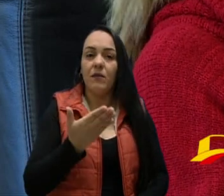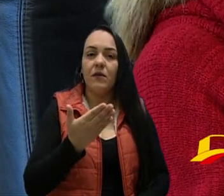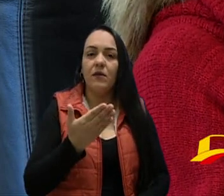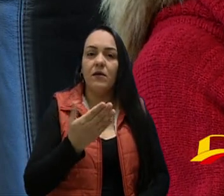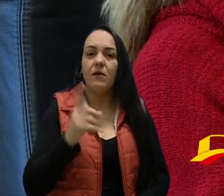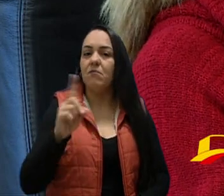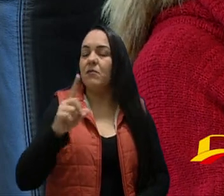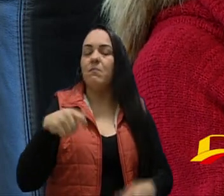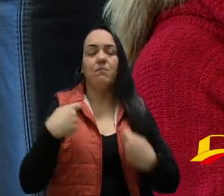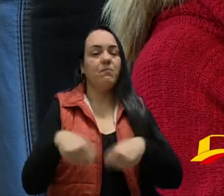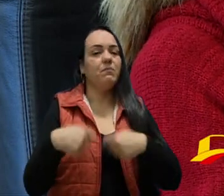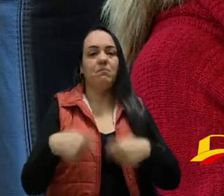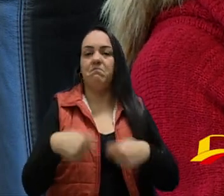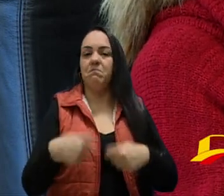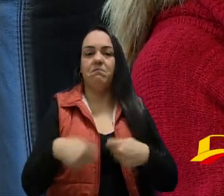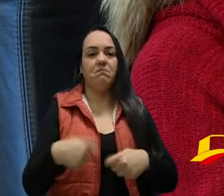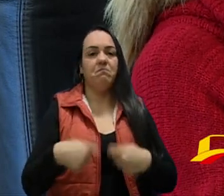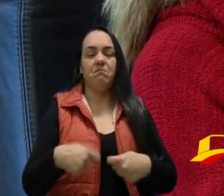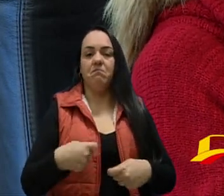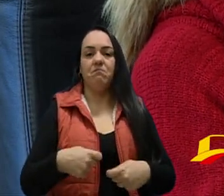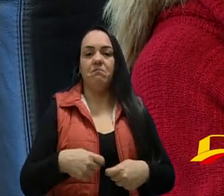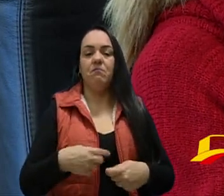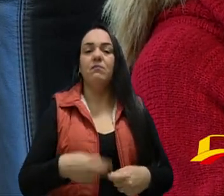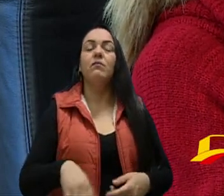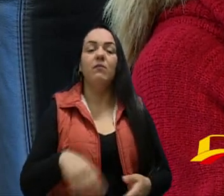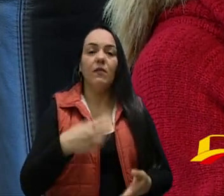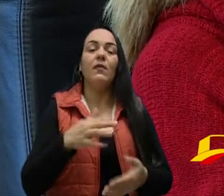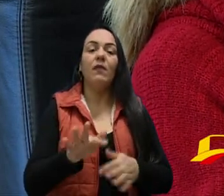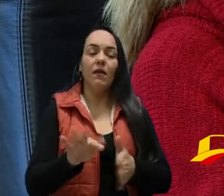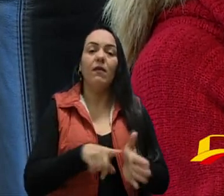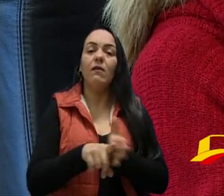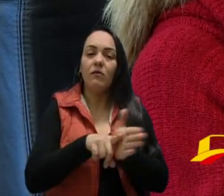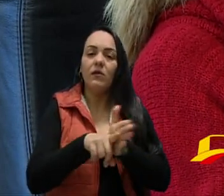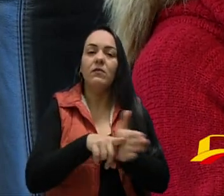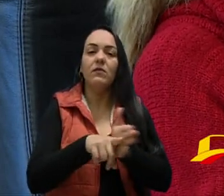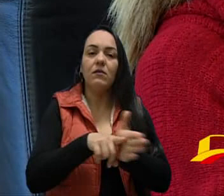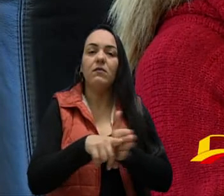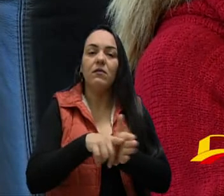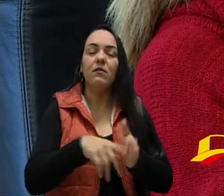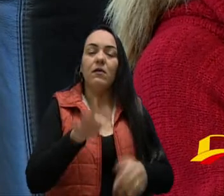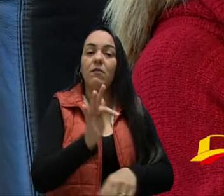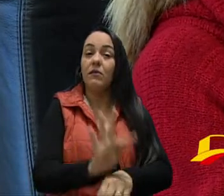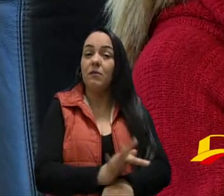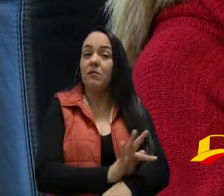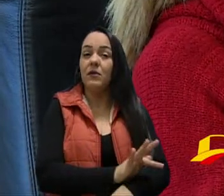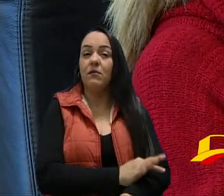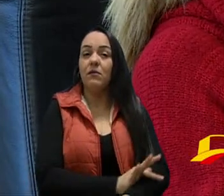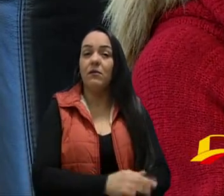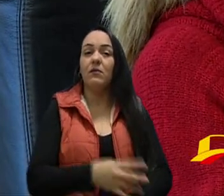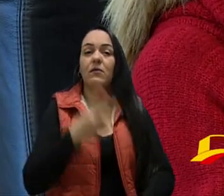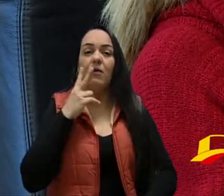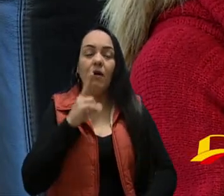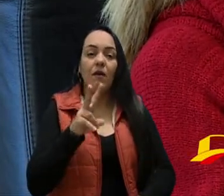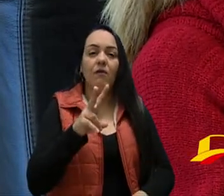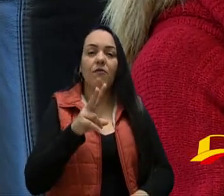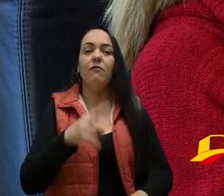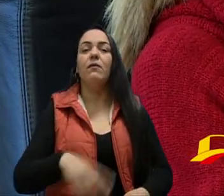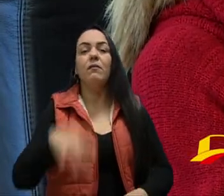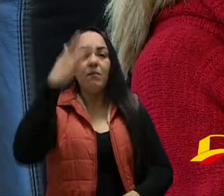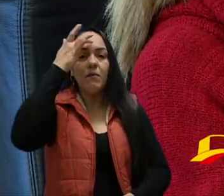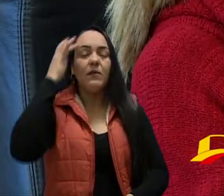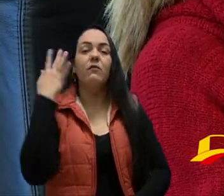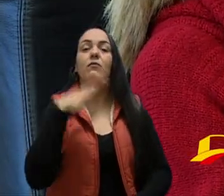não não precisa é através de estudos mesmo da parte técnica né número de óbitos